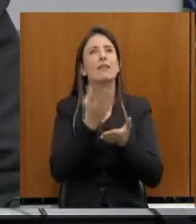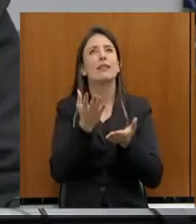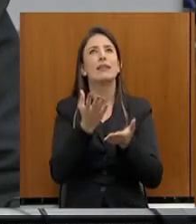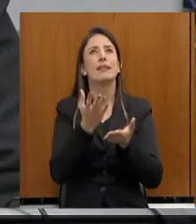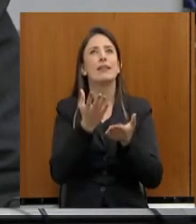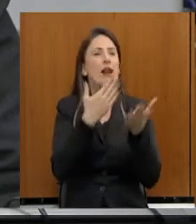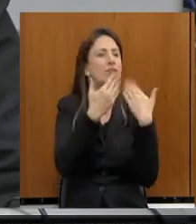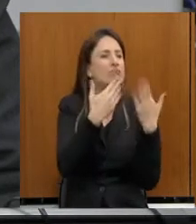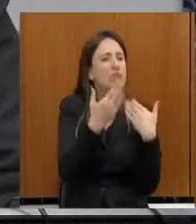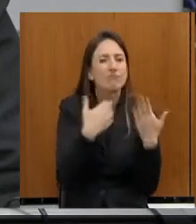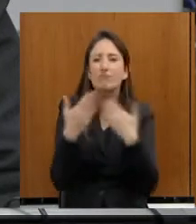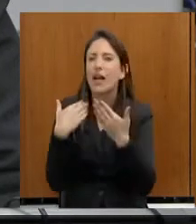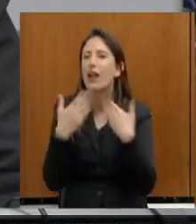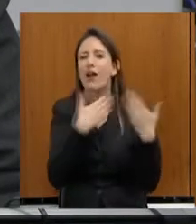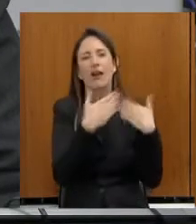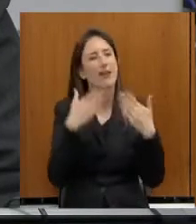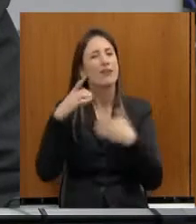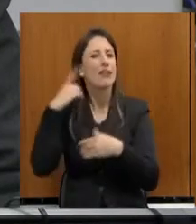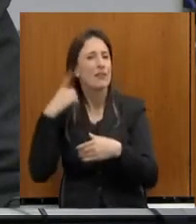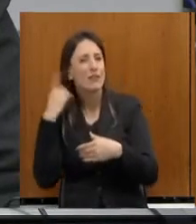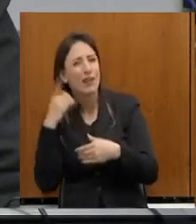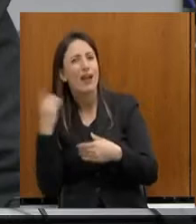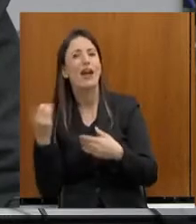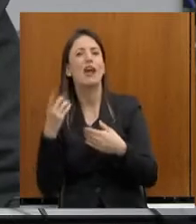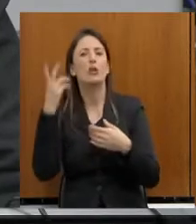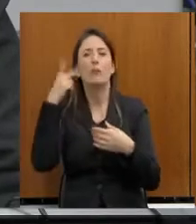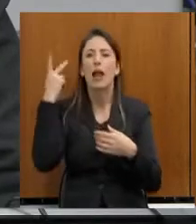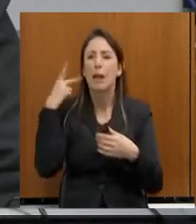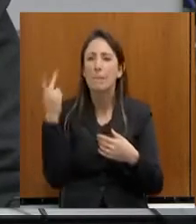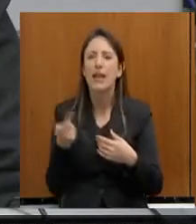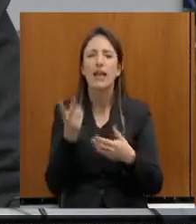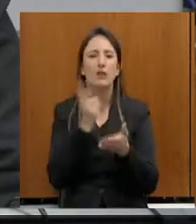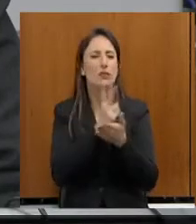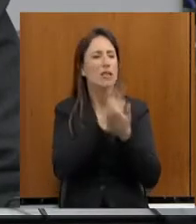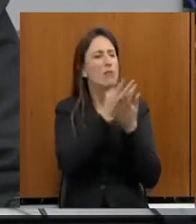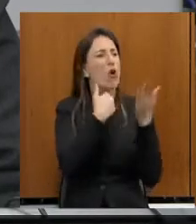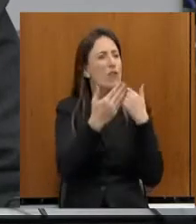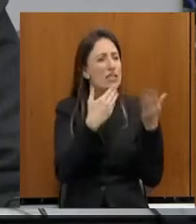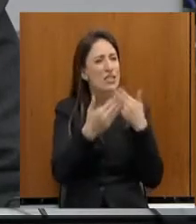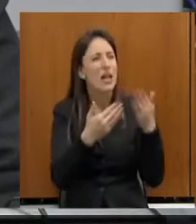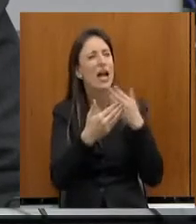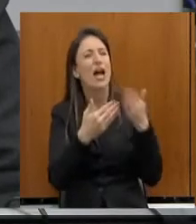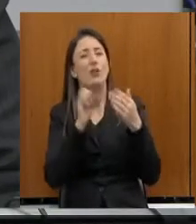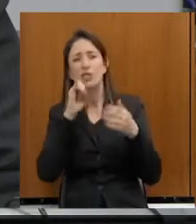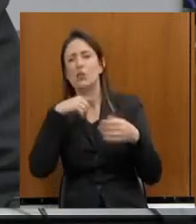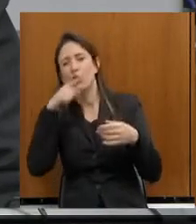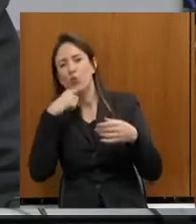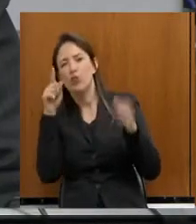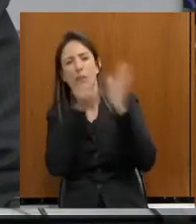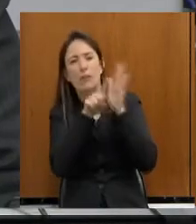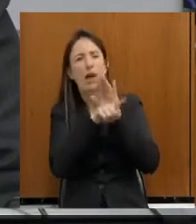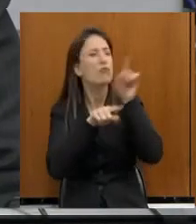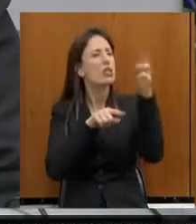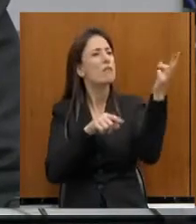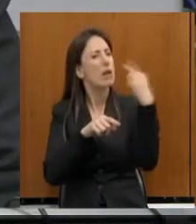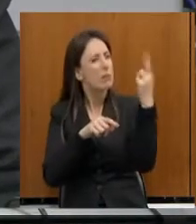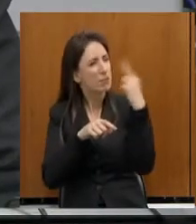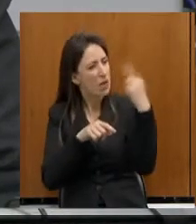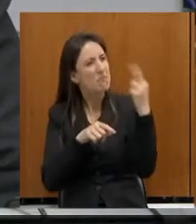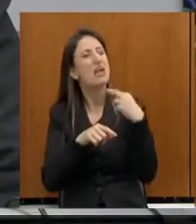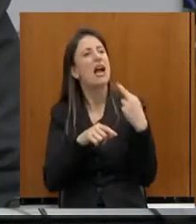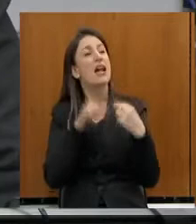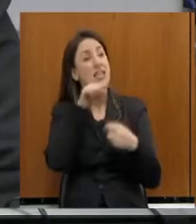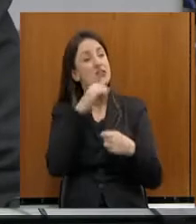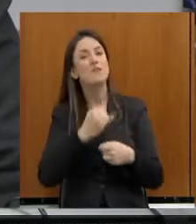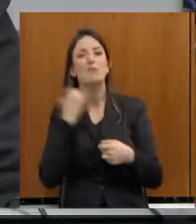e dialogando com os deputados com Parlamento tirando as dúvidas isso é muito importante para nós quero